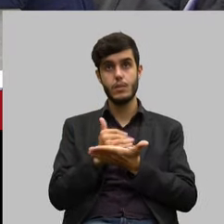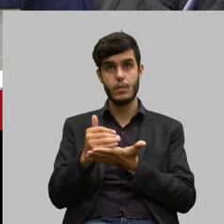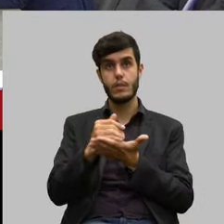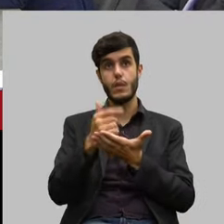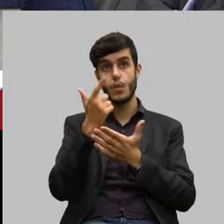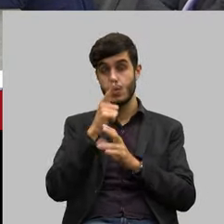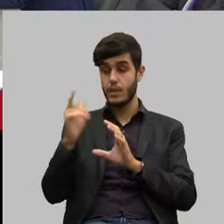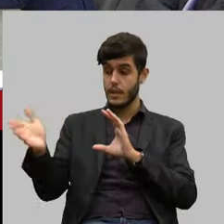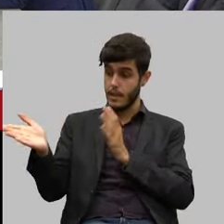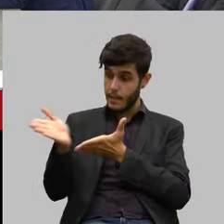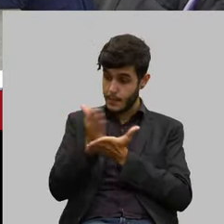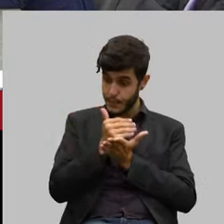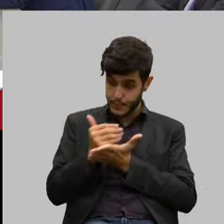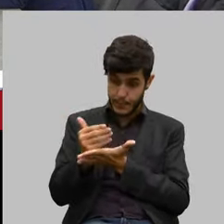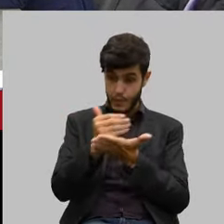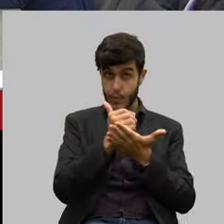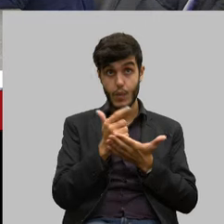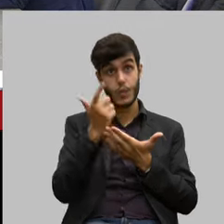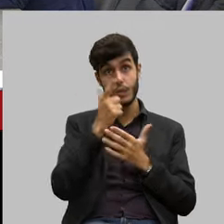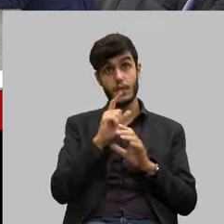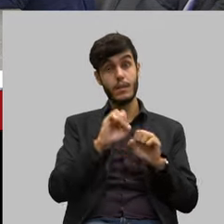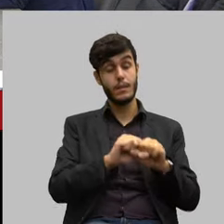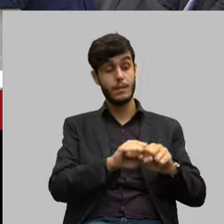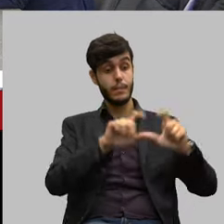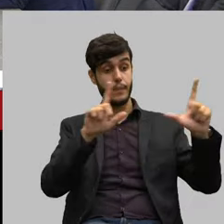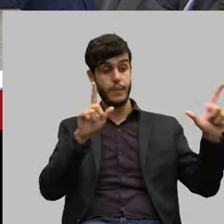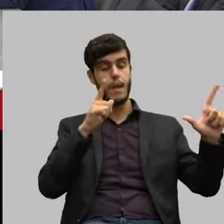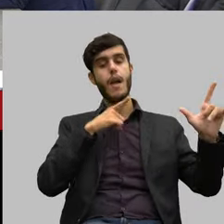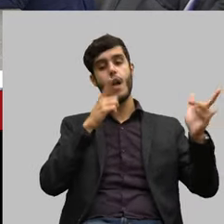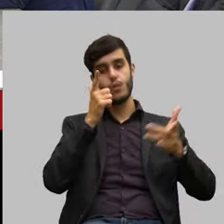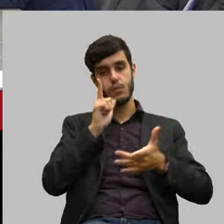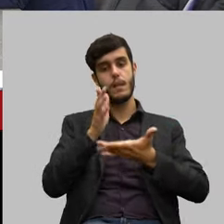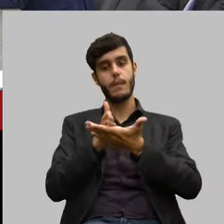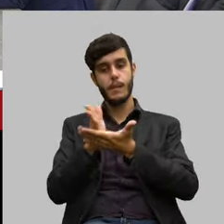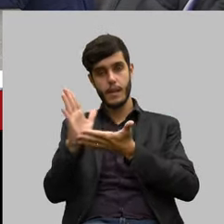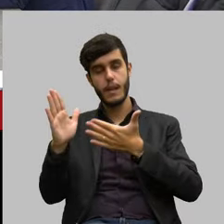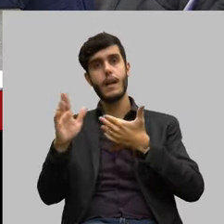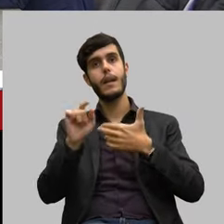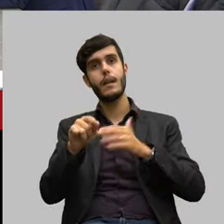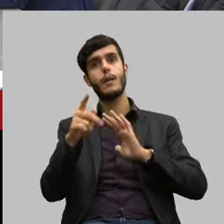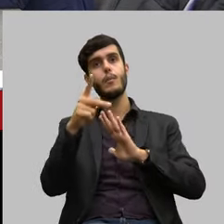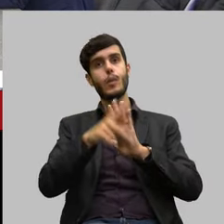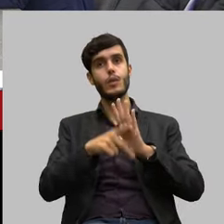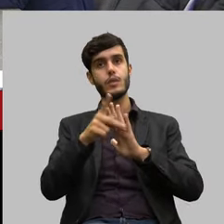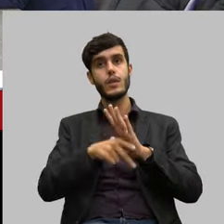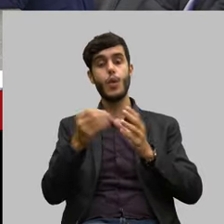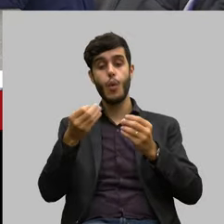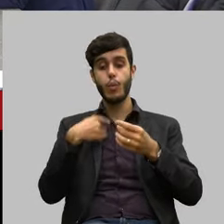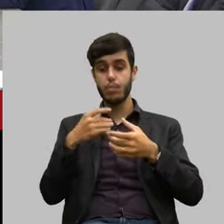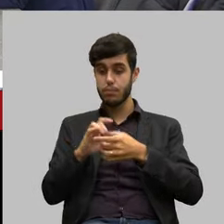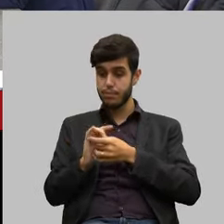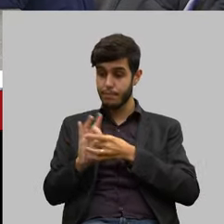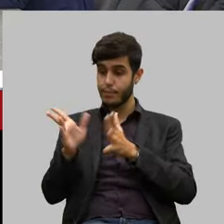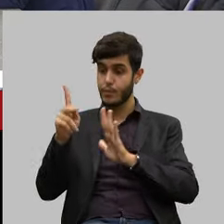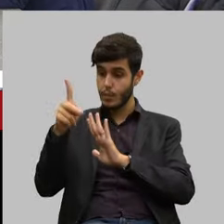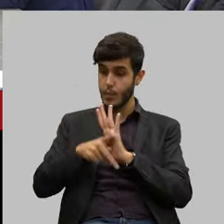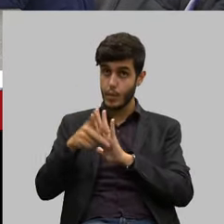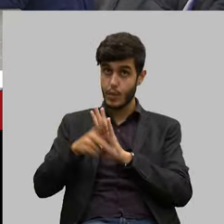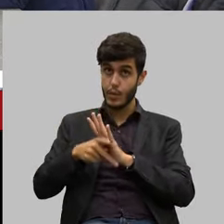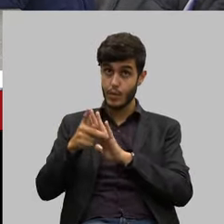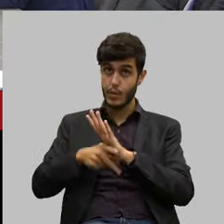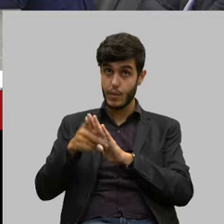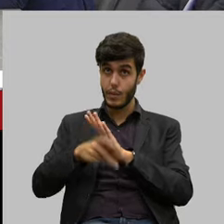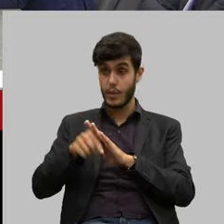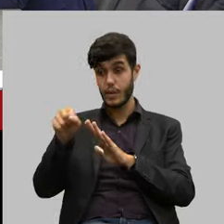ficam disponíveis para todos os deputados e para a sociedade como que nós vamos avançar a tramitação de um